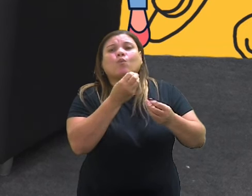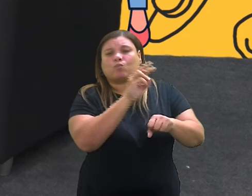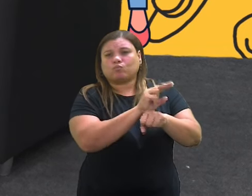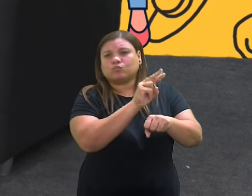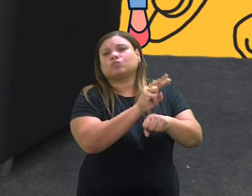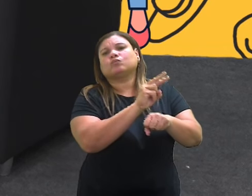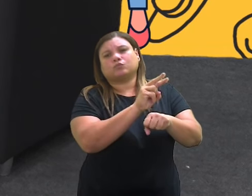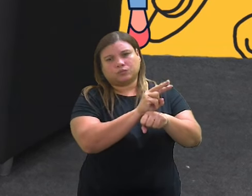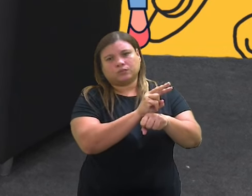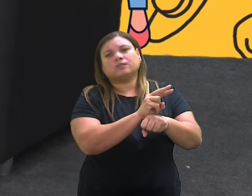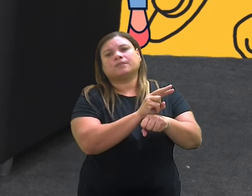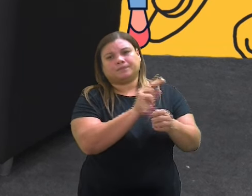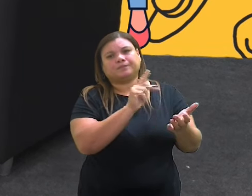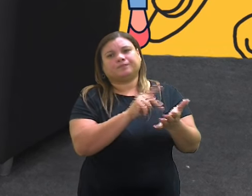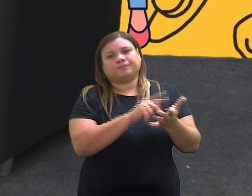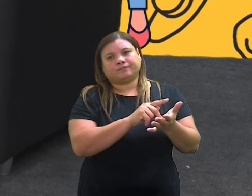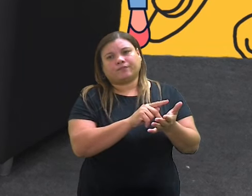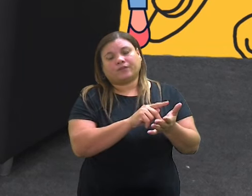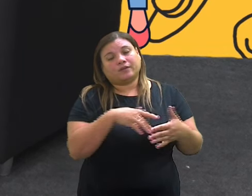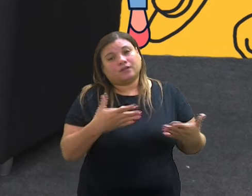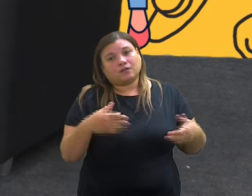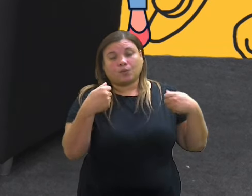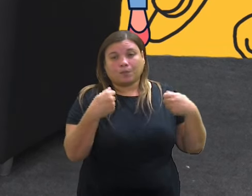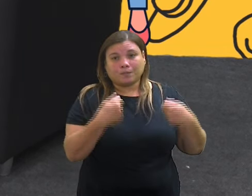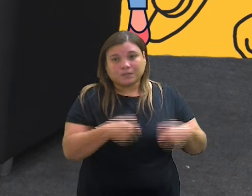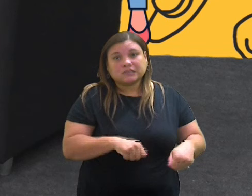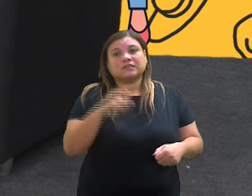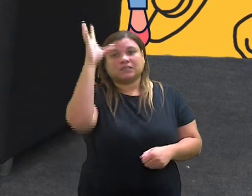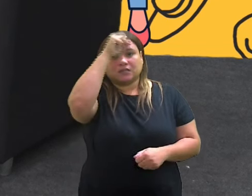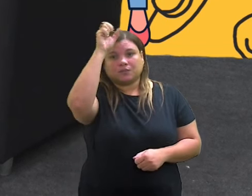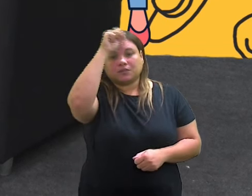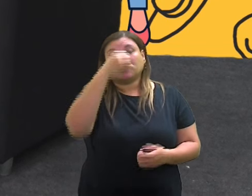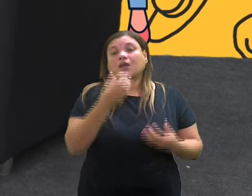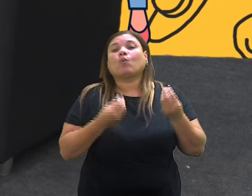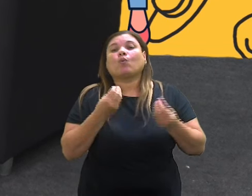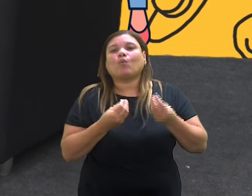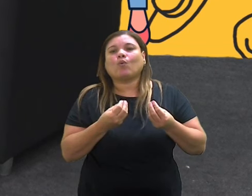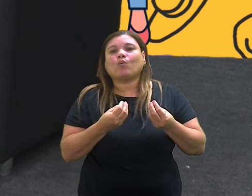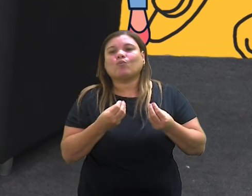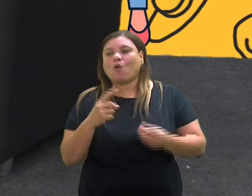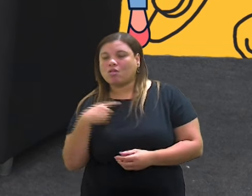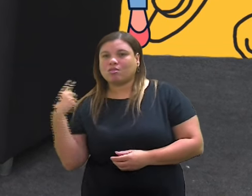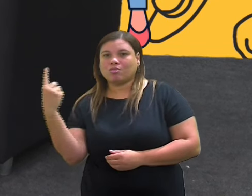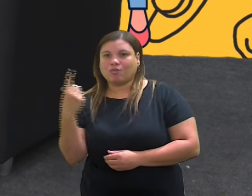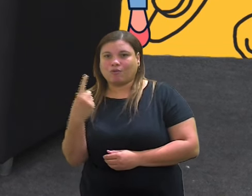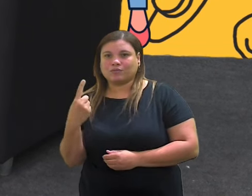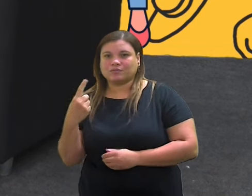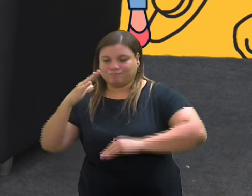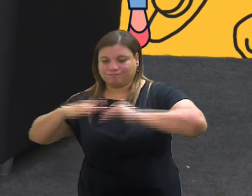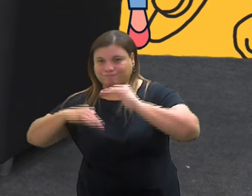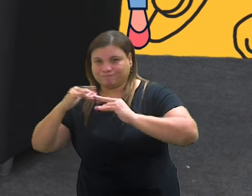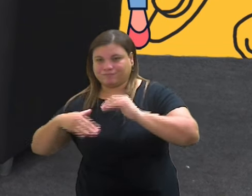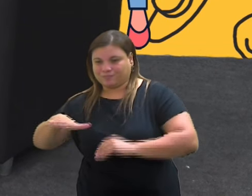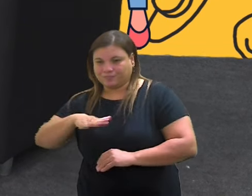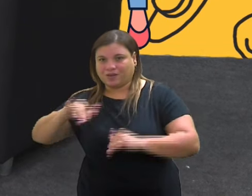né, não têm acesso. Então, cada dia que isso for falado, isso vai evitar com que aconteça realmente os maus